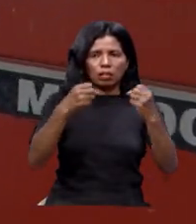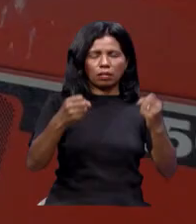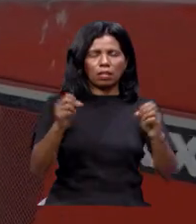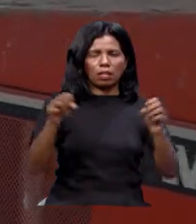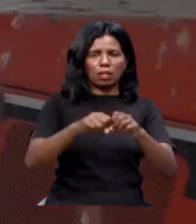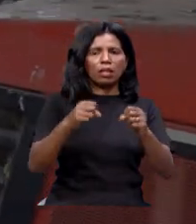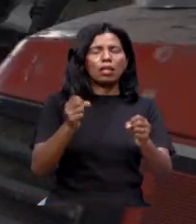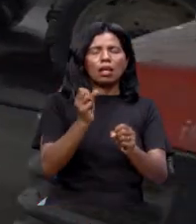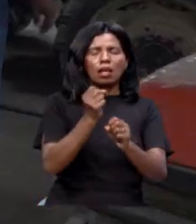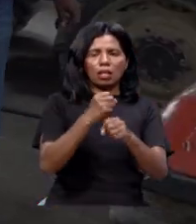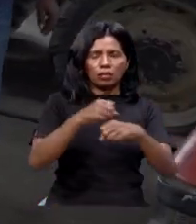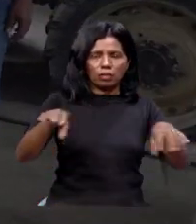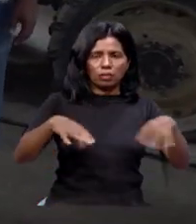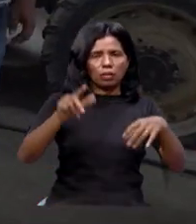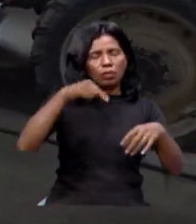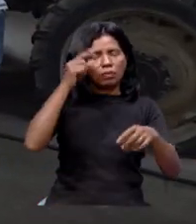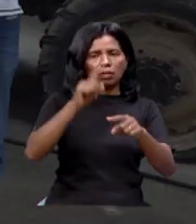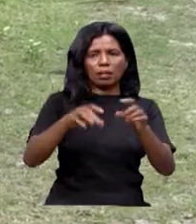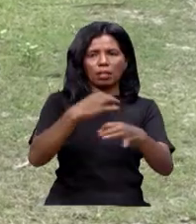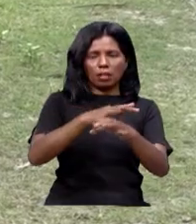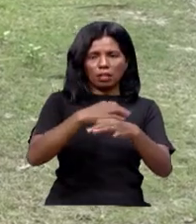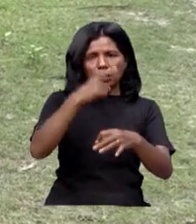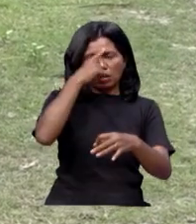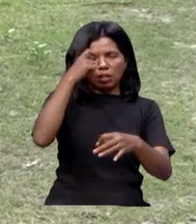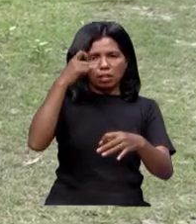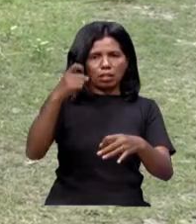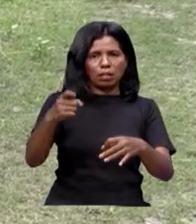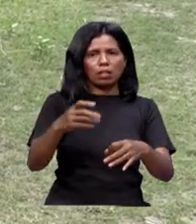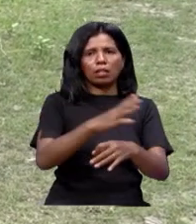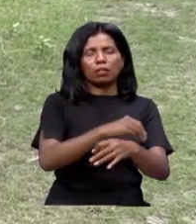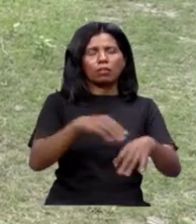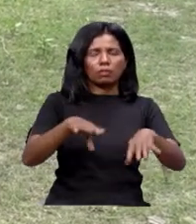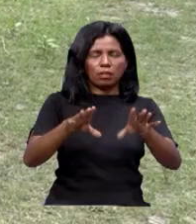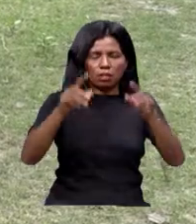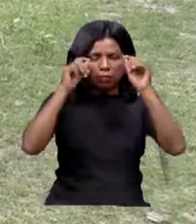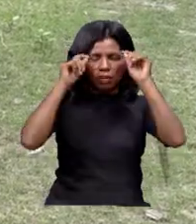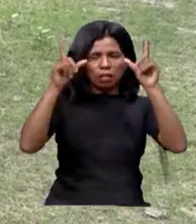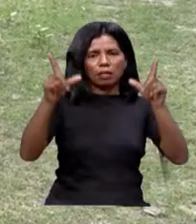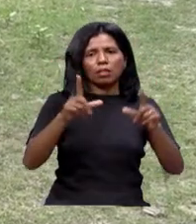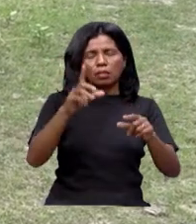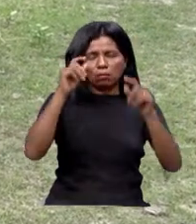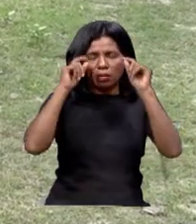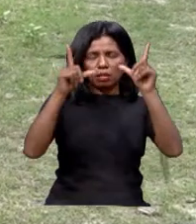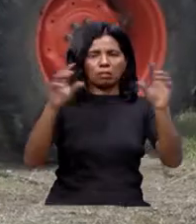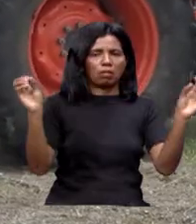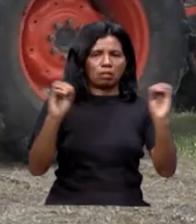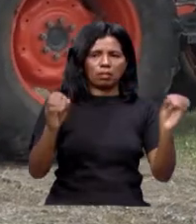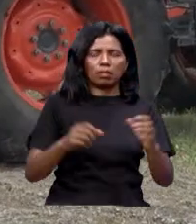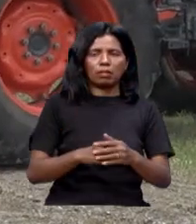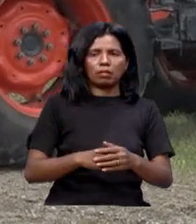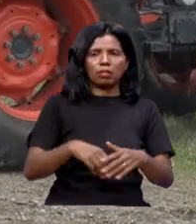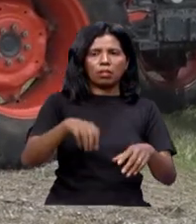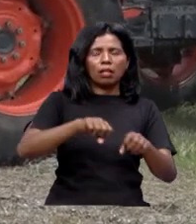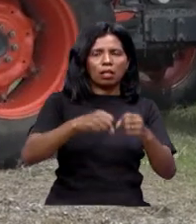funciona, governo la bele halo manutenção, tamba peça refere fan e a mercado Timor-Leste la ia. Trator de condição a não